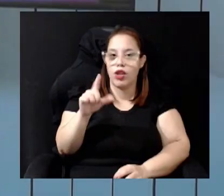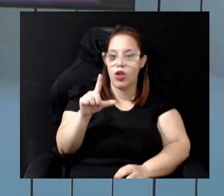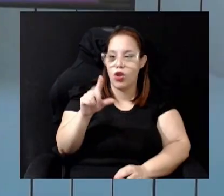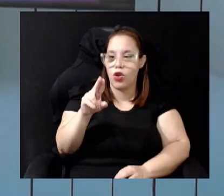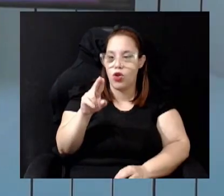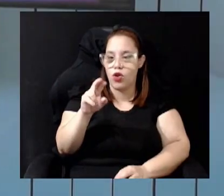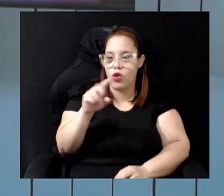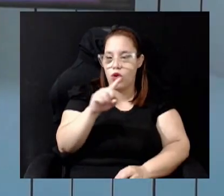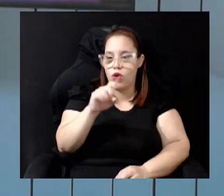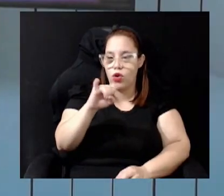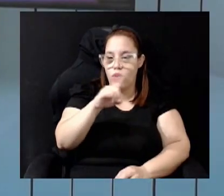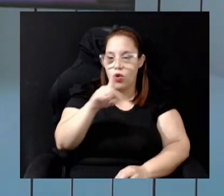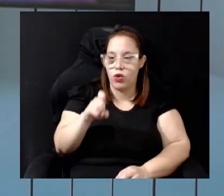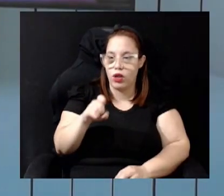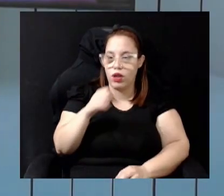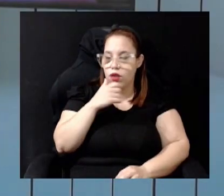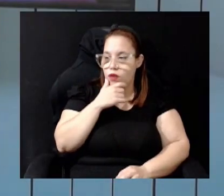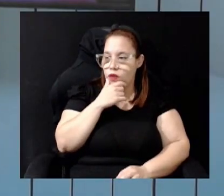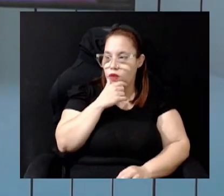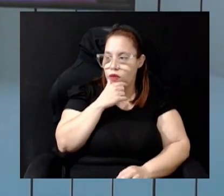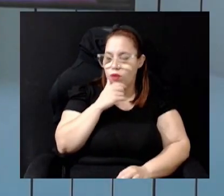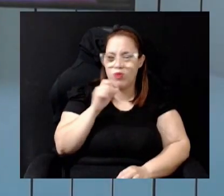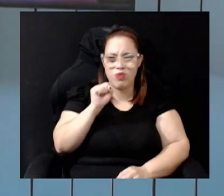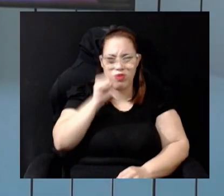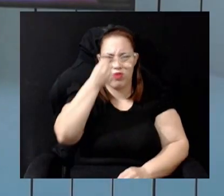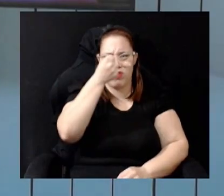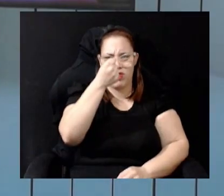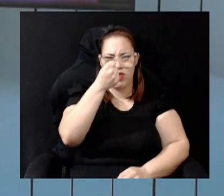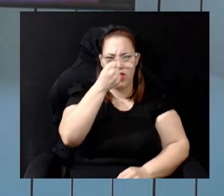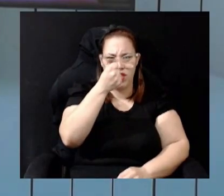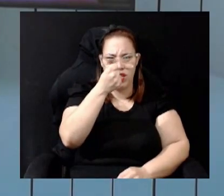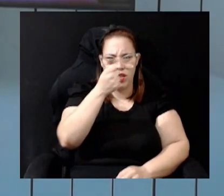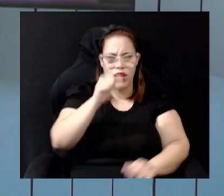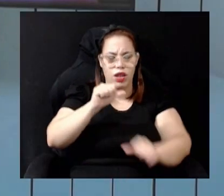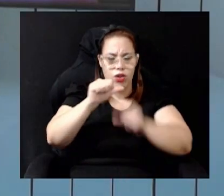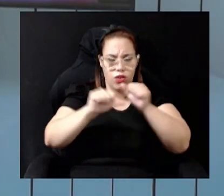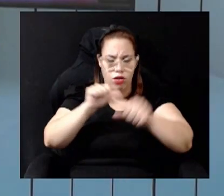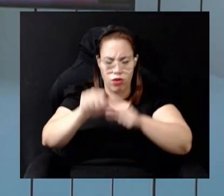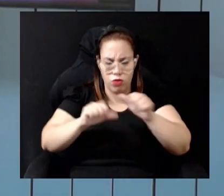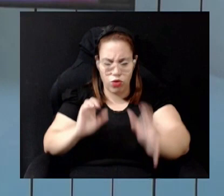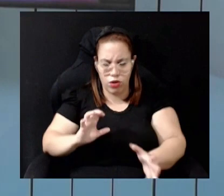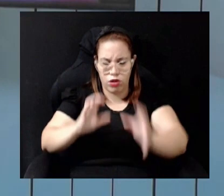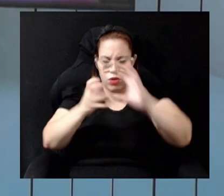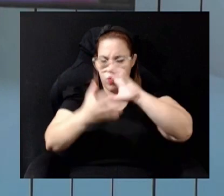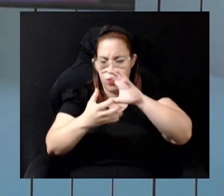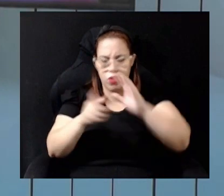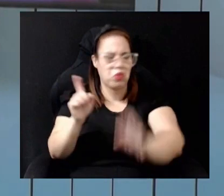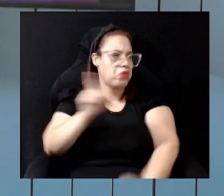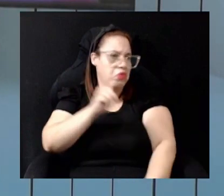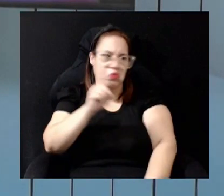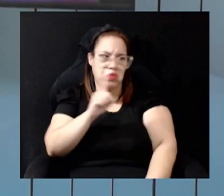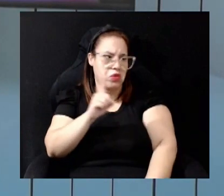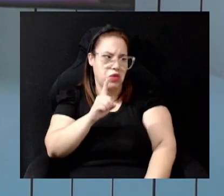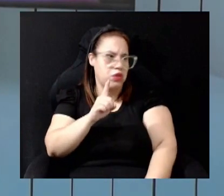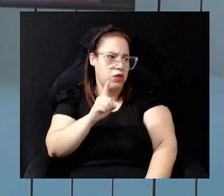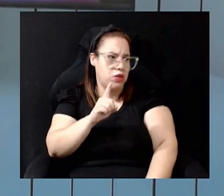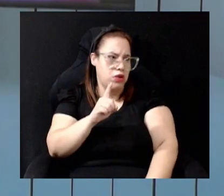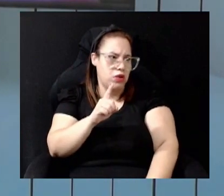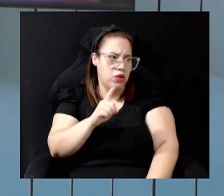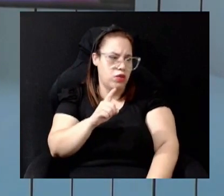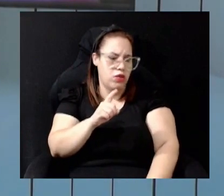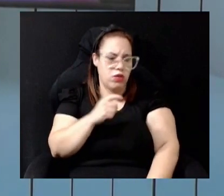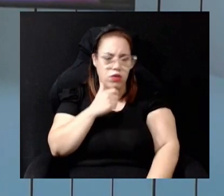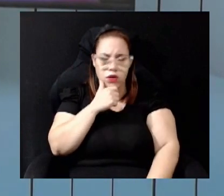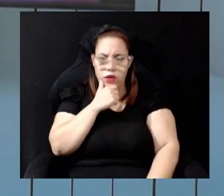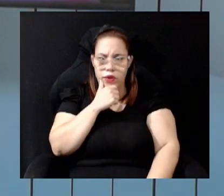isso se agravou mais por conta das mudanças climáticas ou não, se foi realmente um fenômeno propício